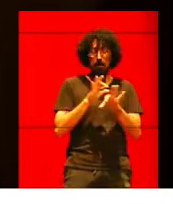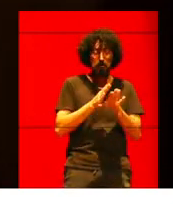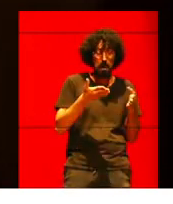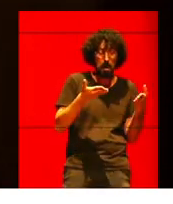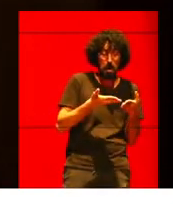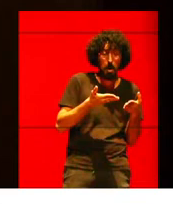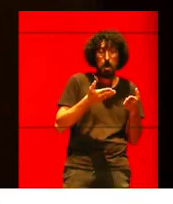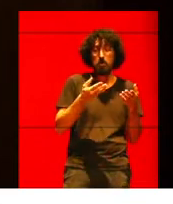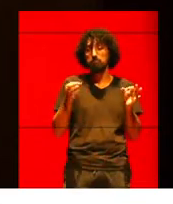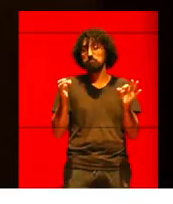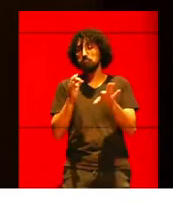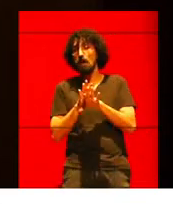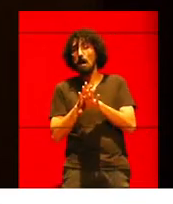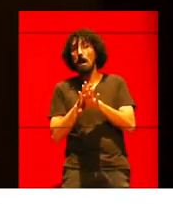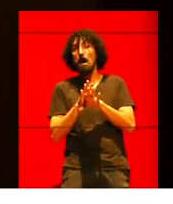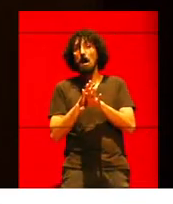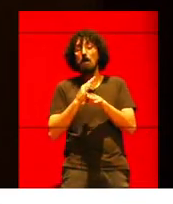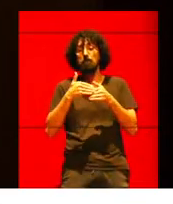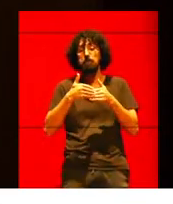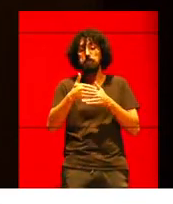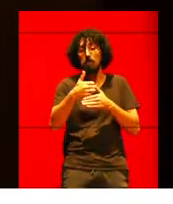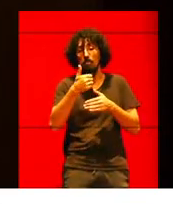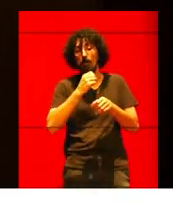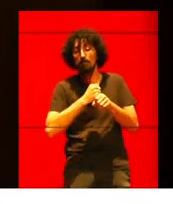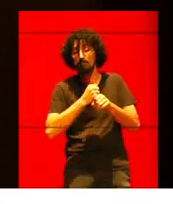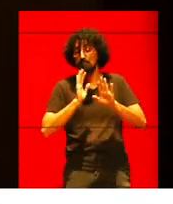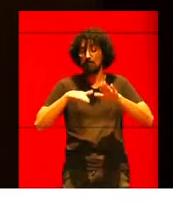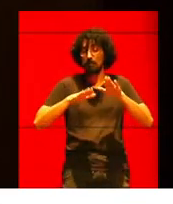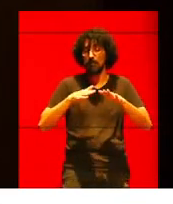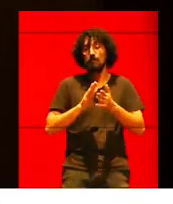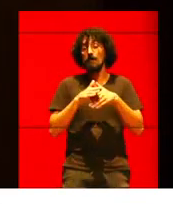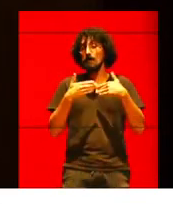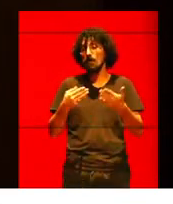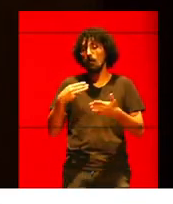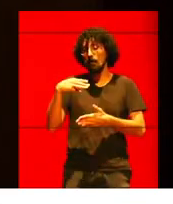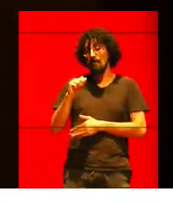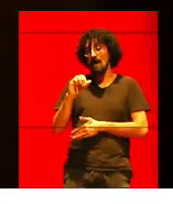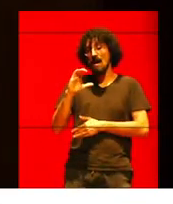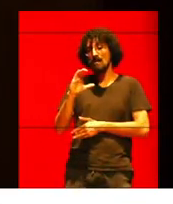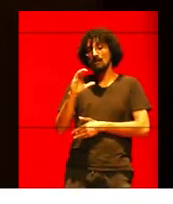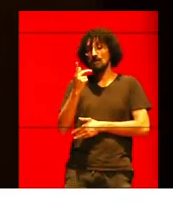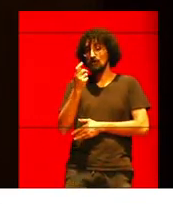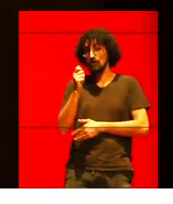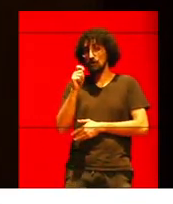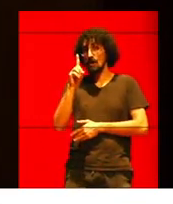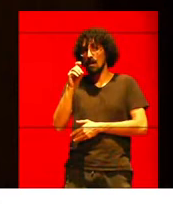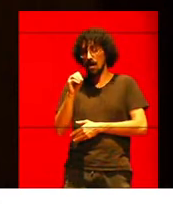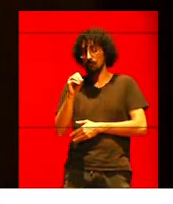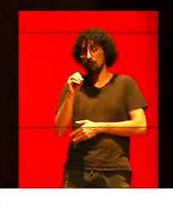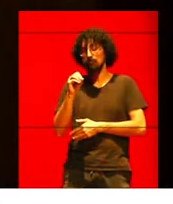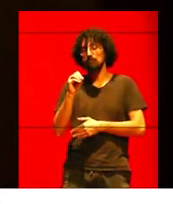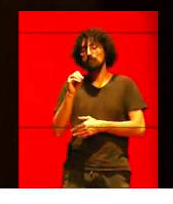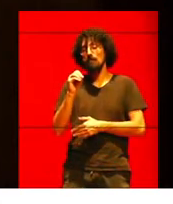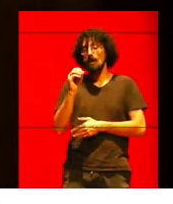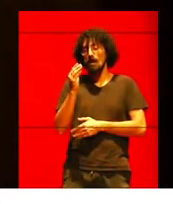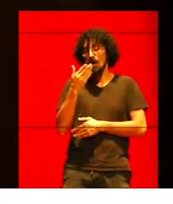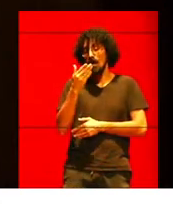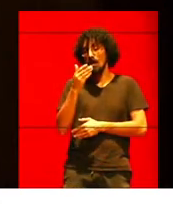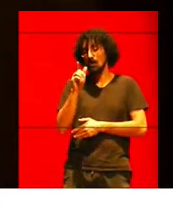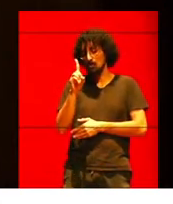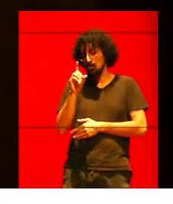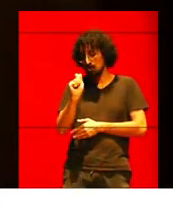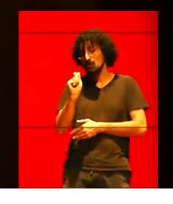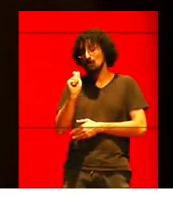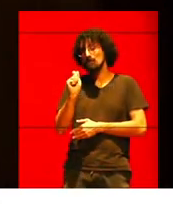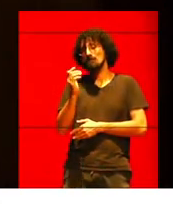Escancara. Machado de Assis era um cara que começou escrevendo obras românticas. Mas você já viu gente azeda ser romântica? Não